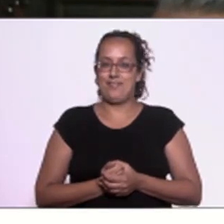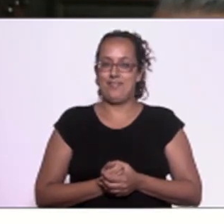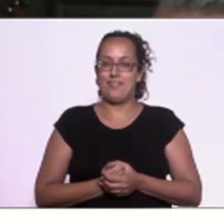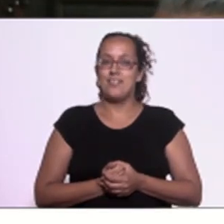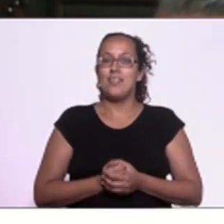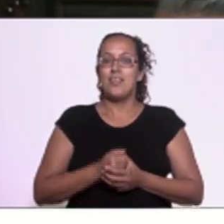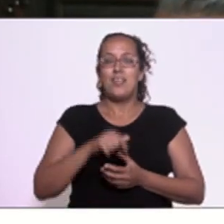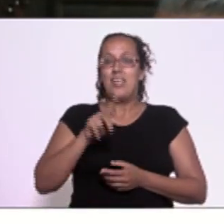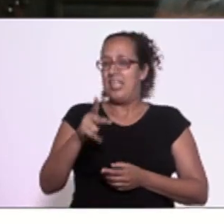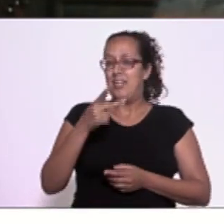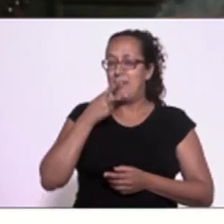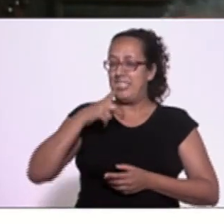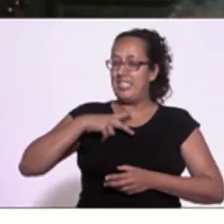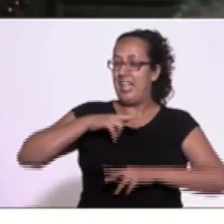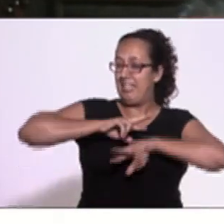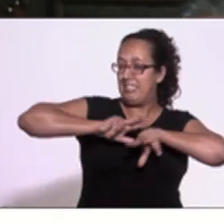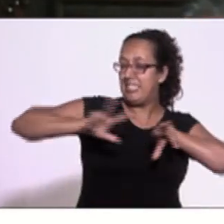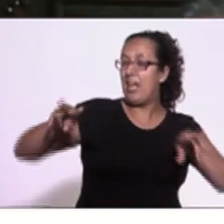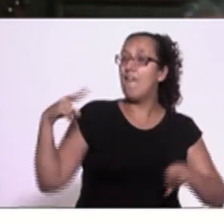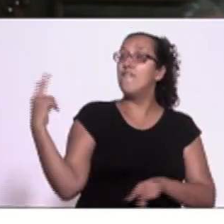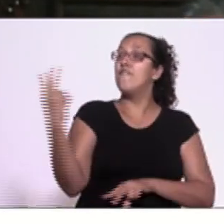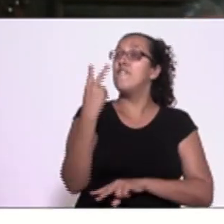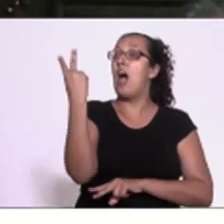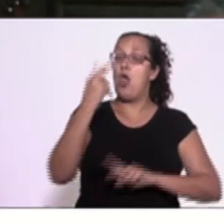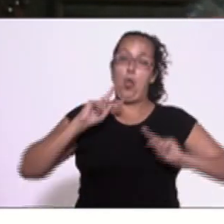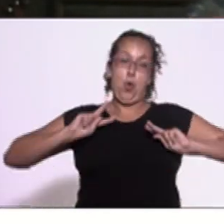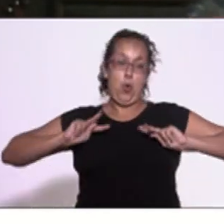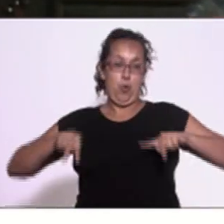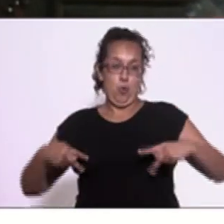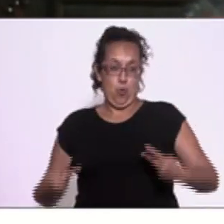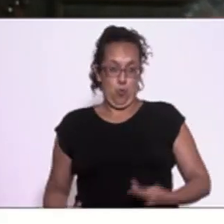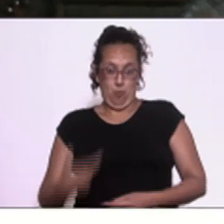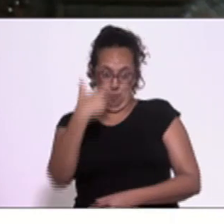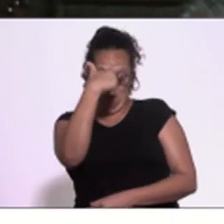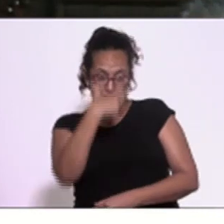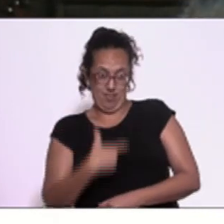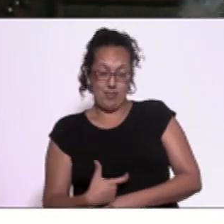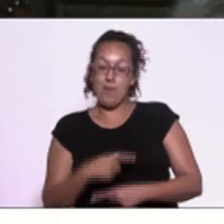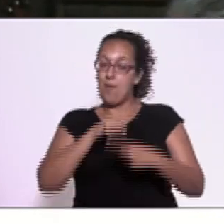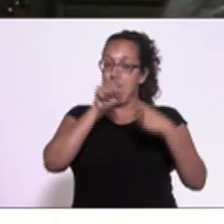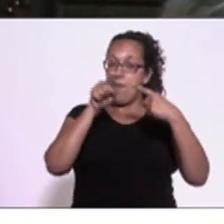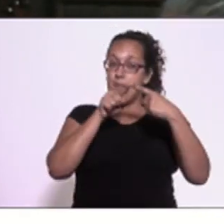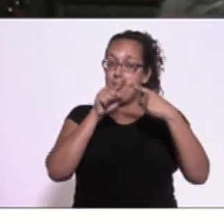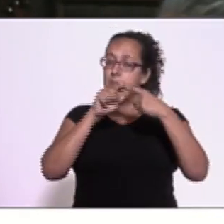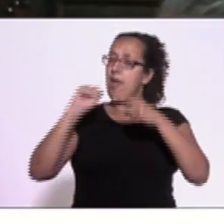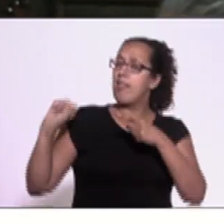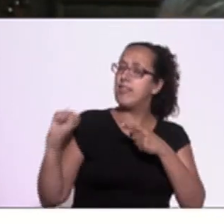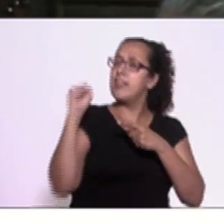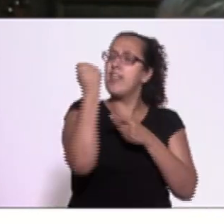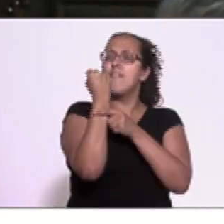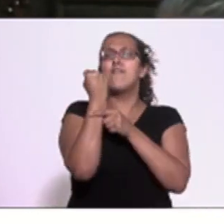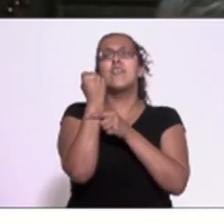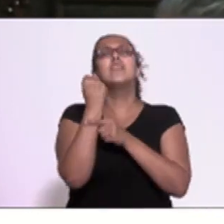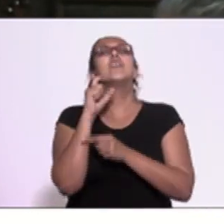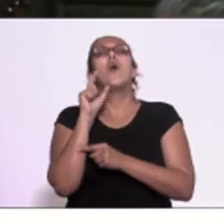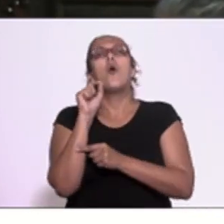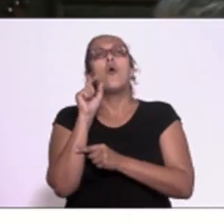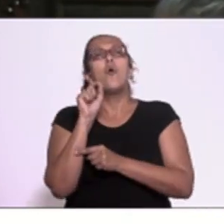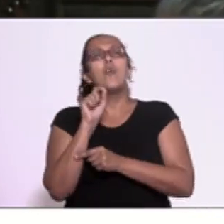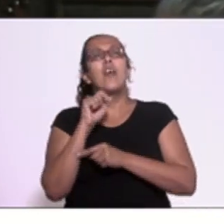por inequívocos valores humanistas. A primeira delas foi a defesa da República como